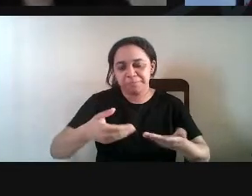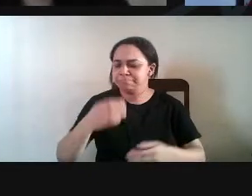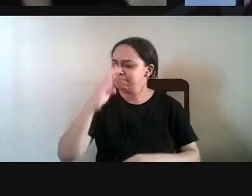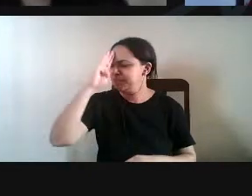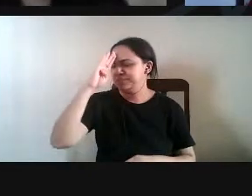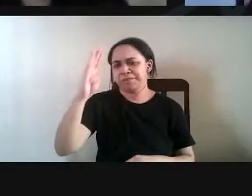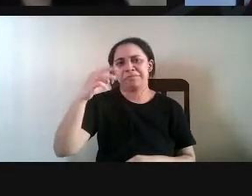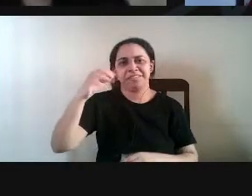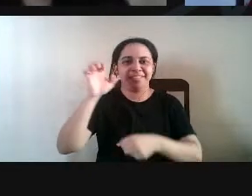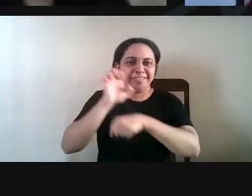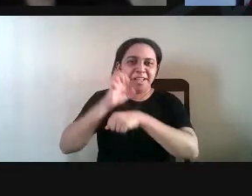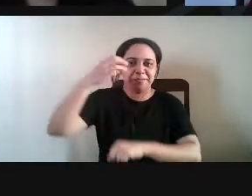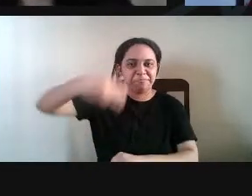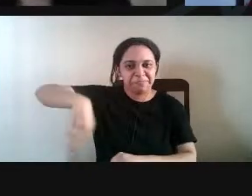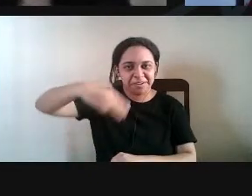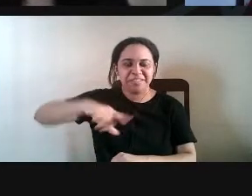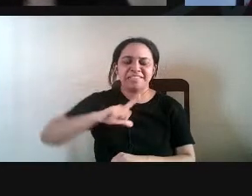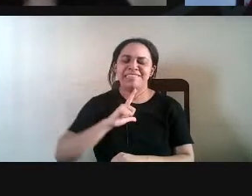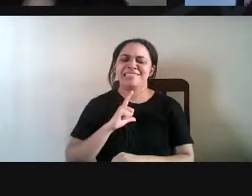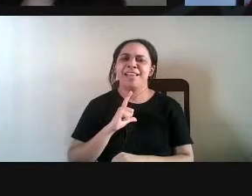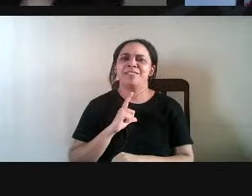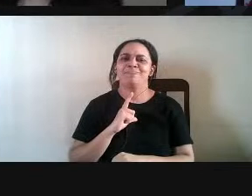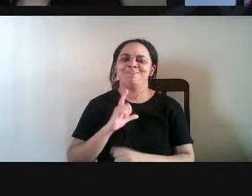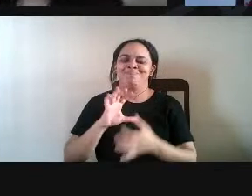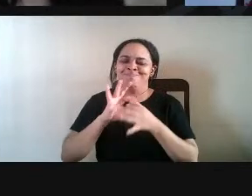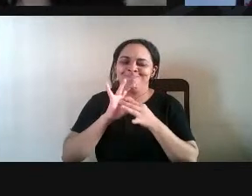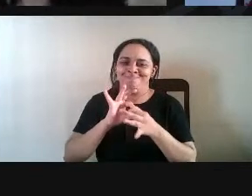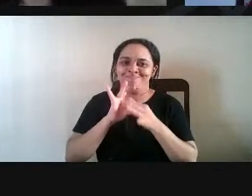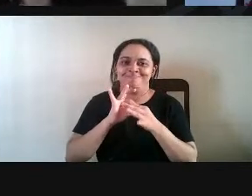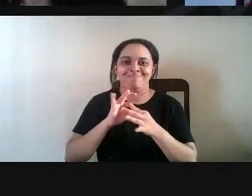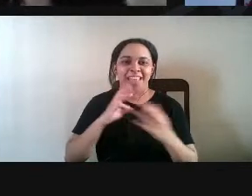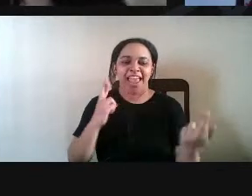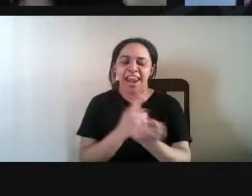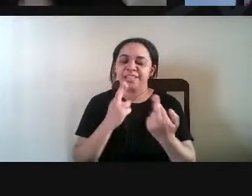Maranhão, com quem eu tenho uma ligação muito afetiva, além